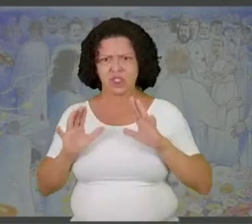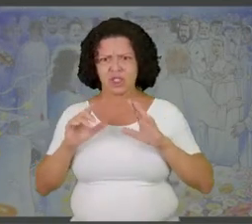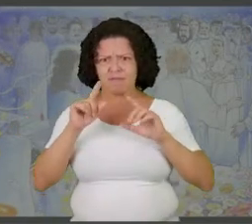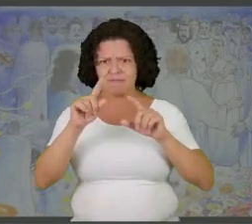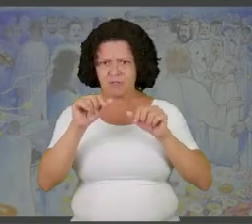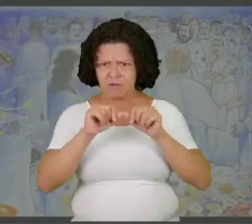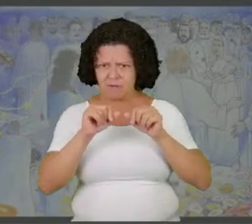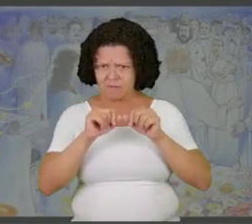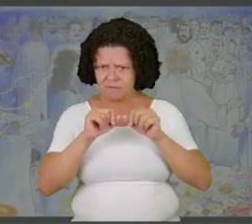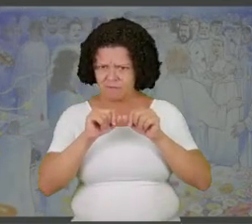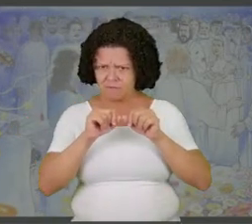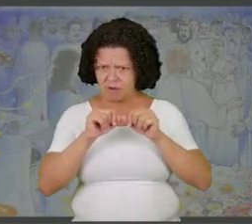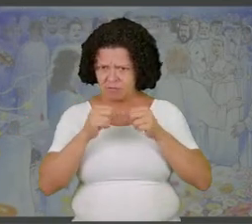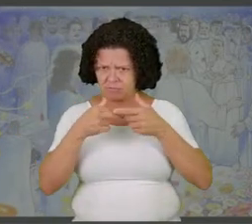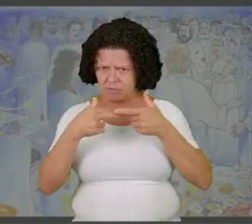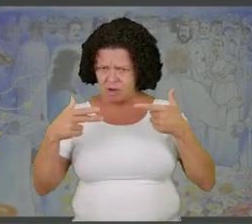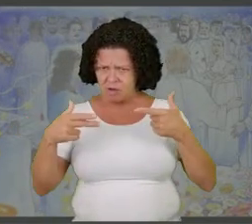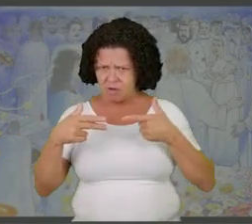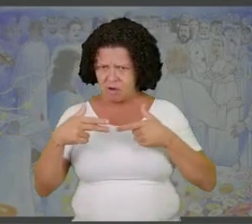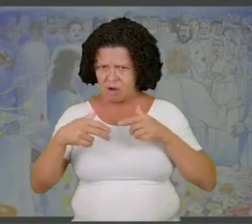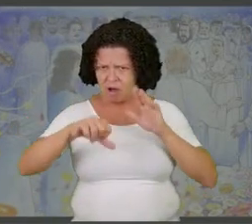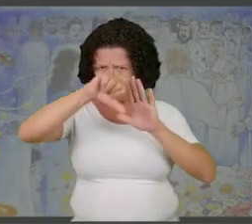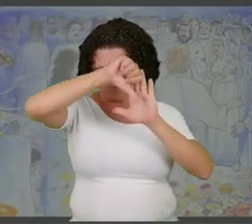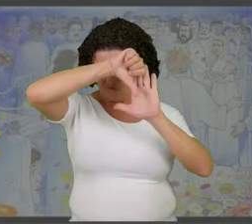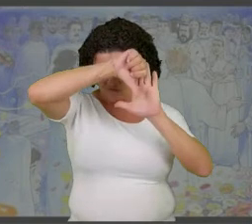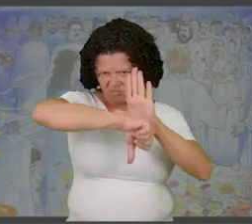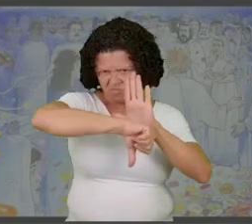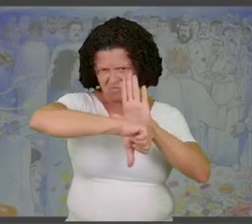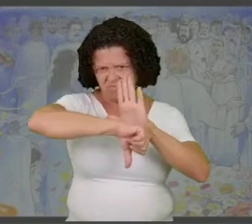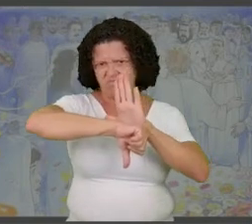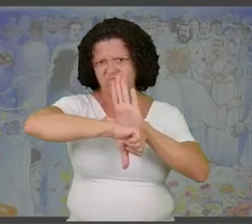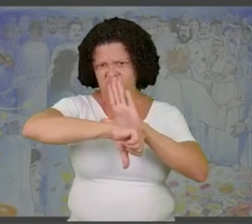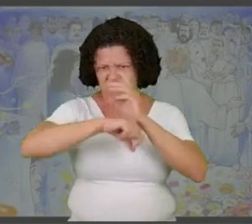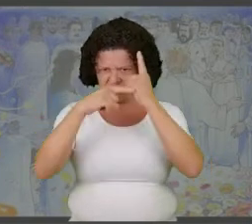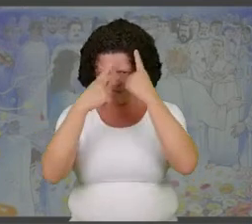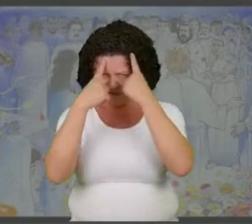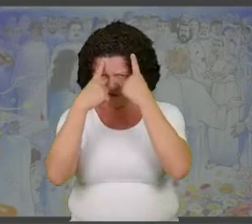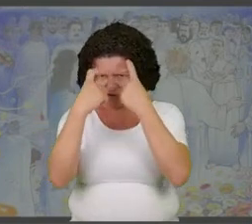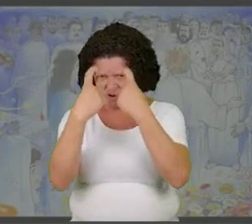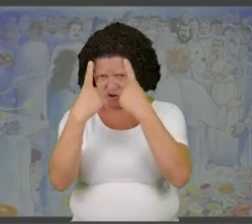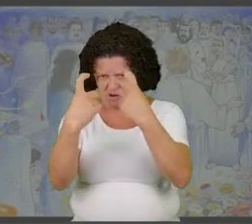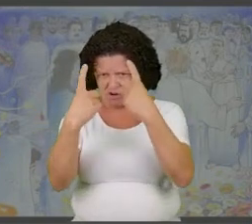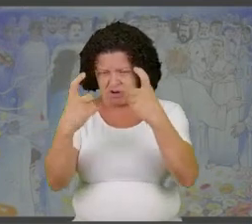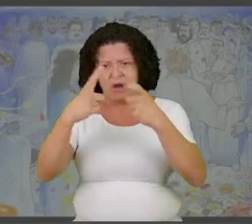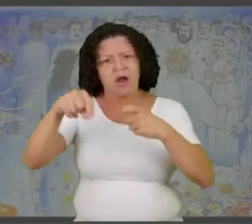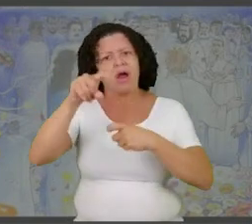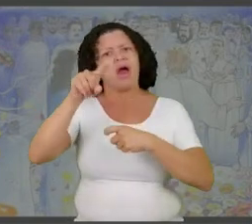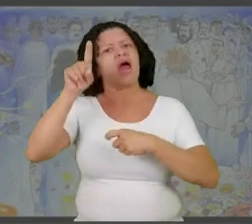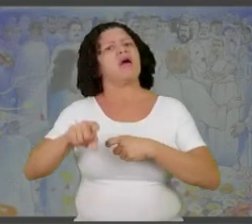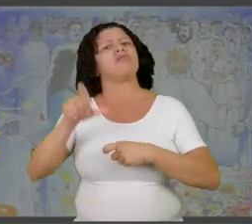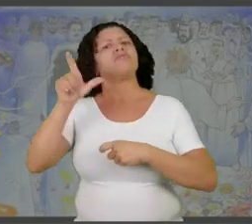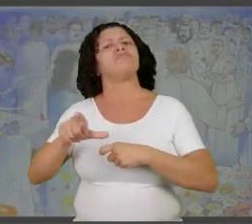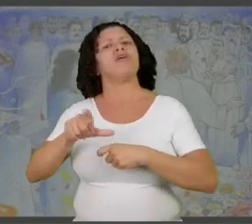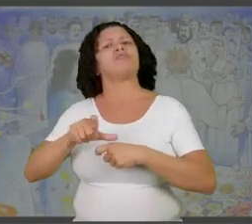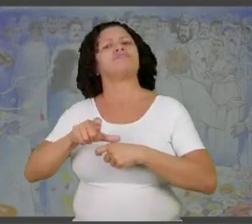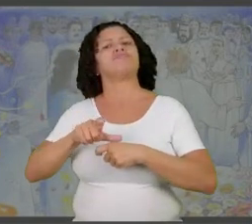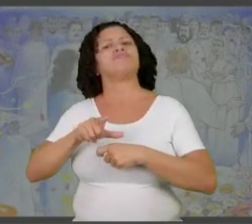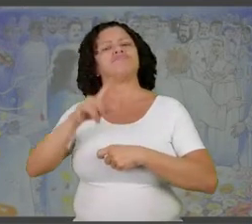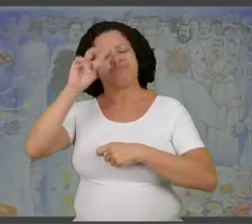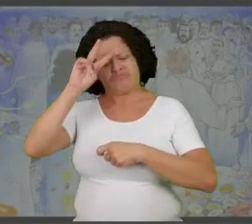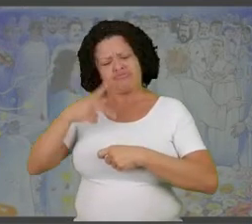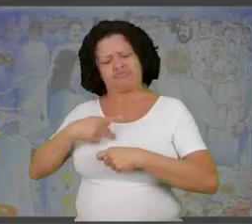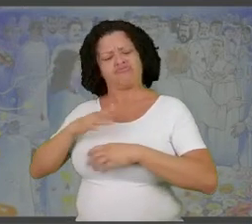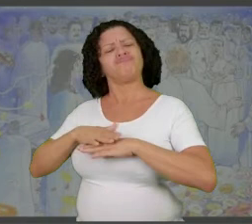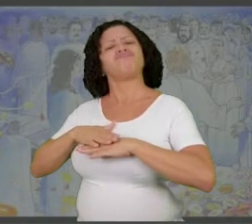ato equivocado, um crime, uma agressão, né? Se somos uma pessoa